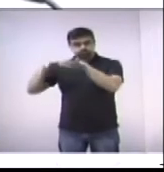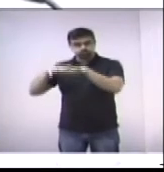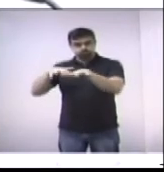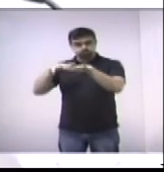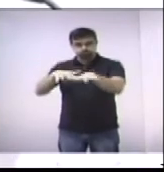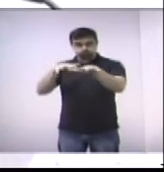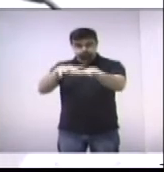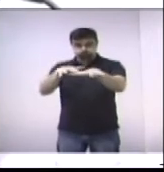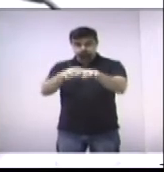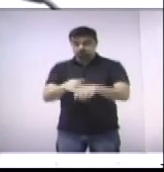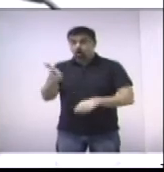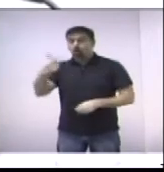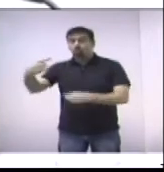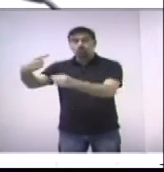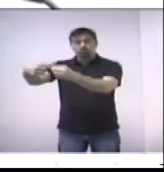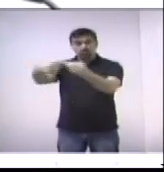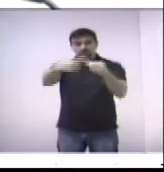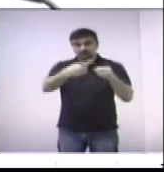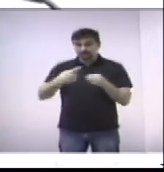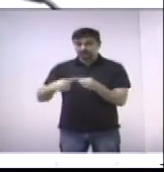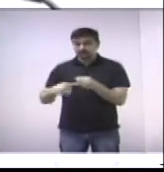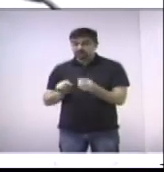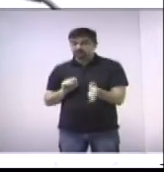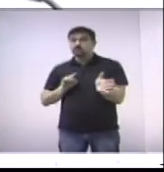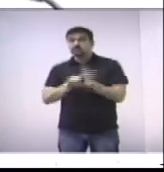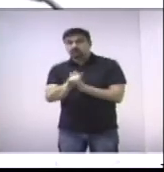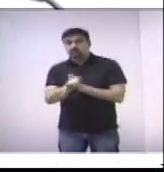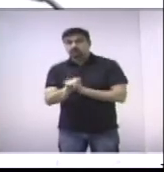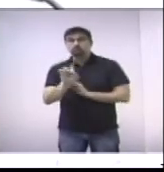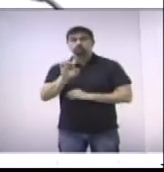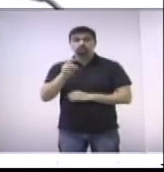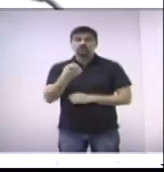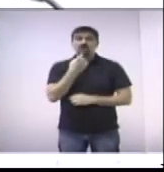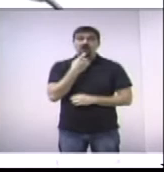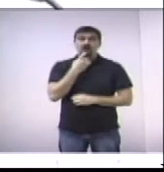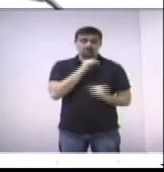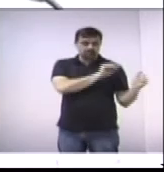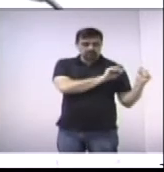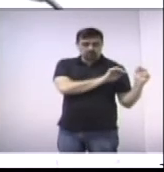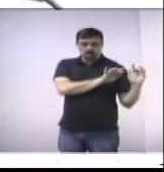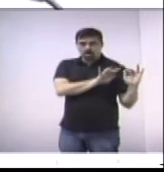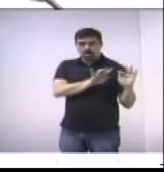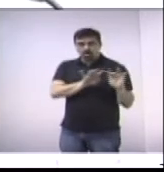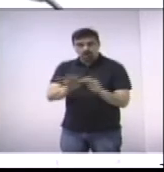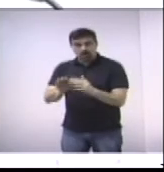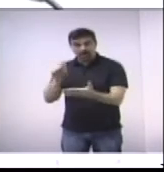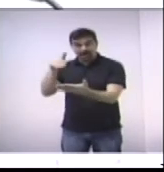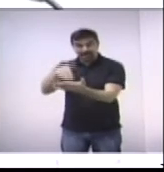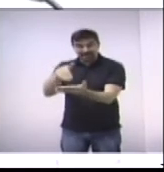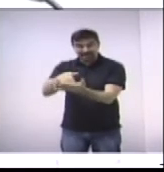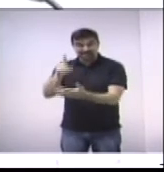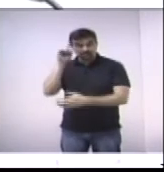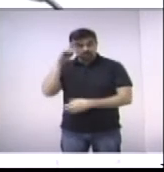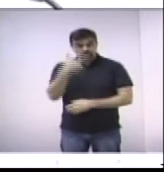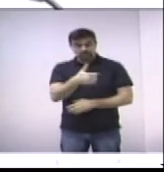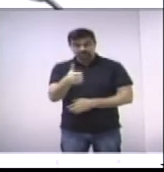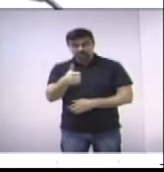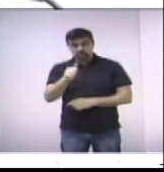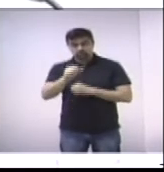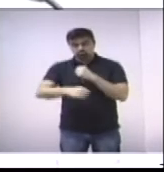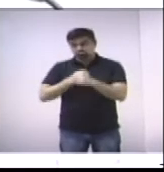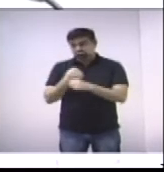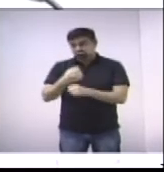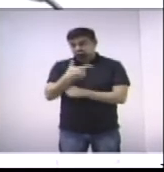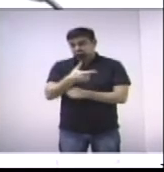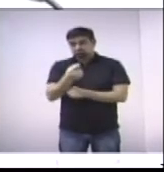cidade que não fosse Paulínia? 90. Aliás, é importante observar que, até o dia 21 de janeiro de 2010, ainda não